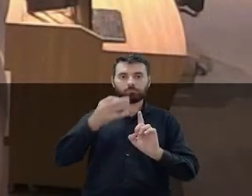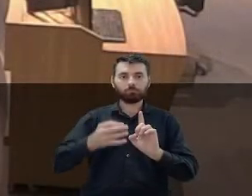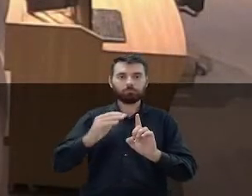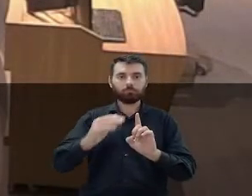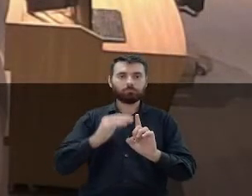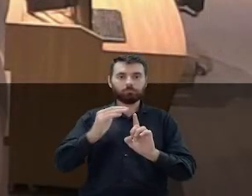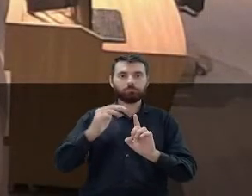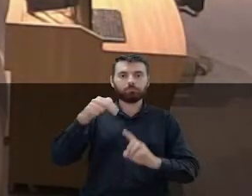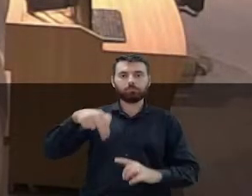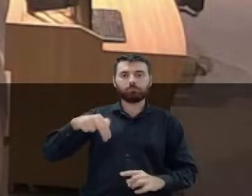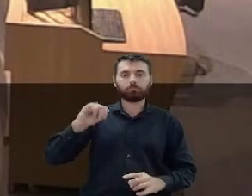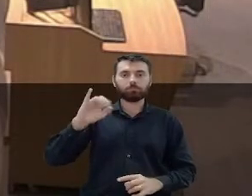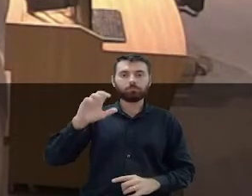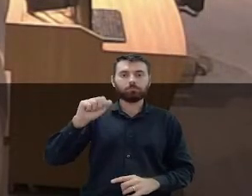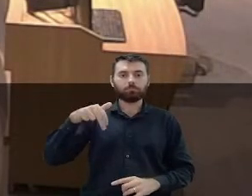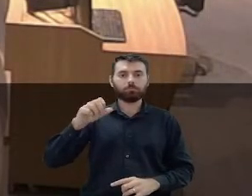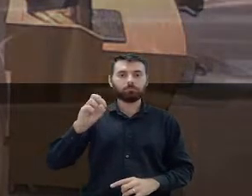não.